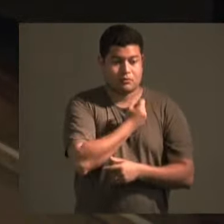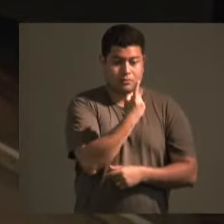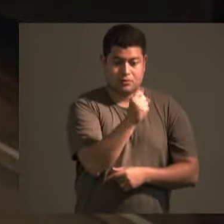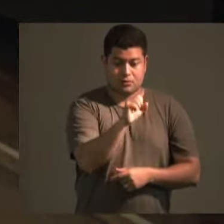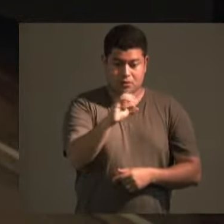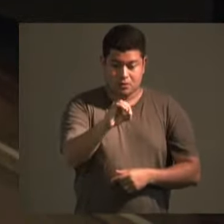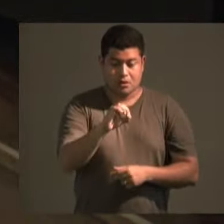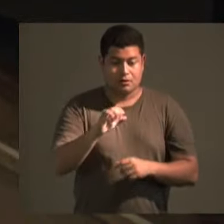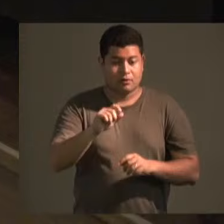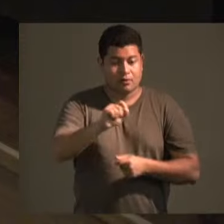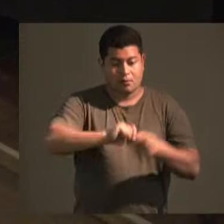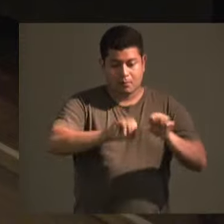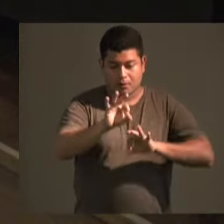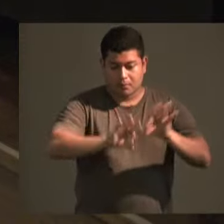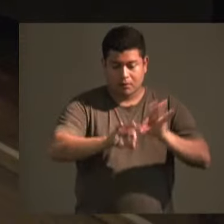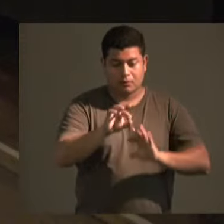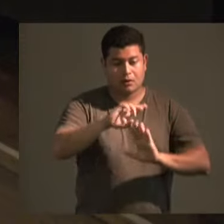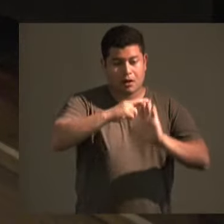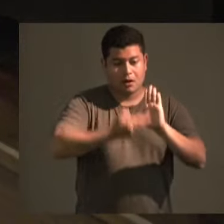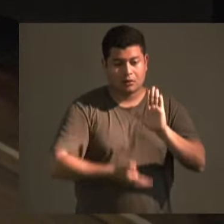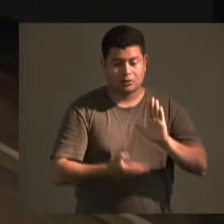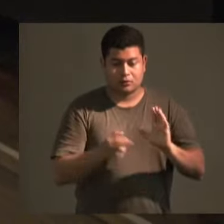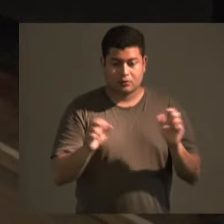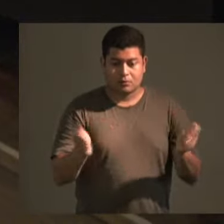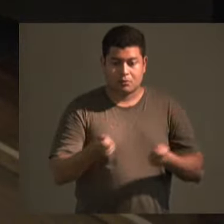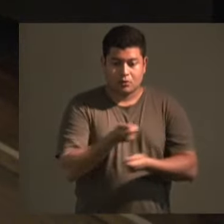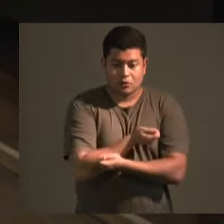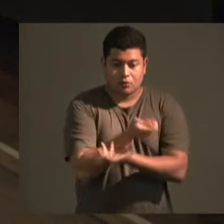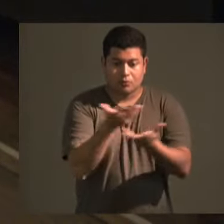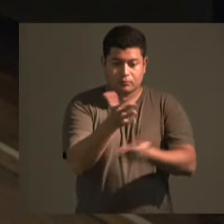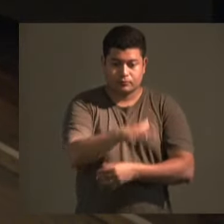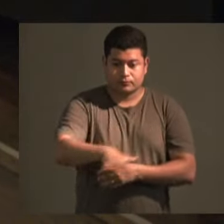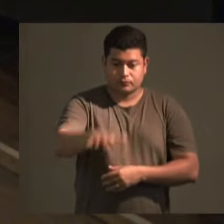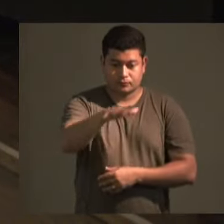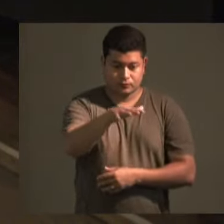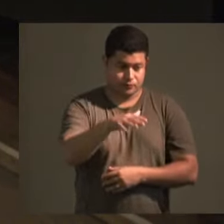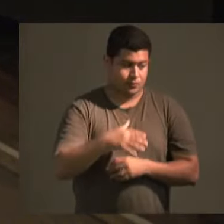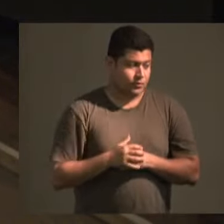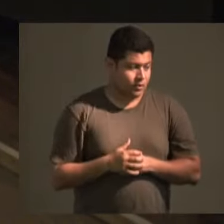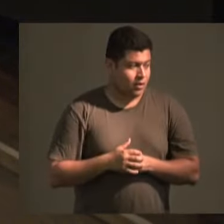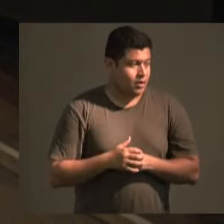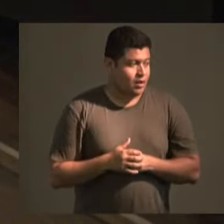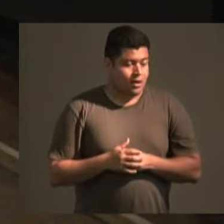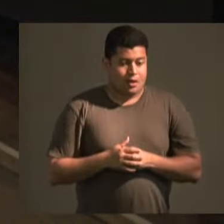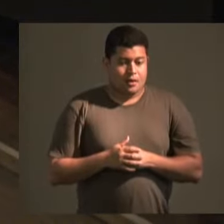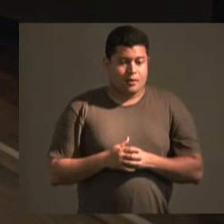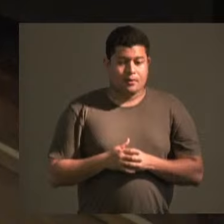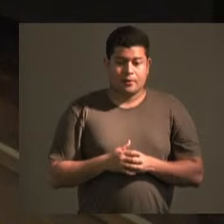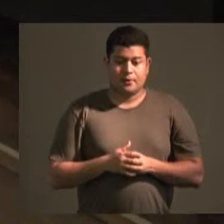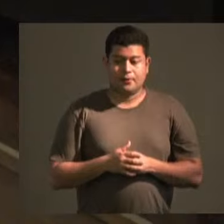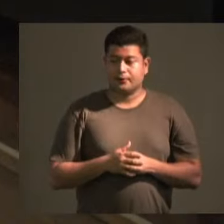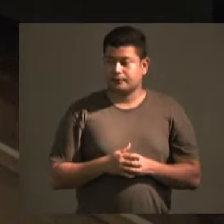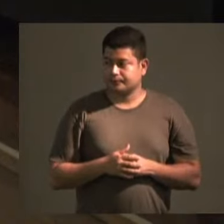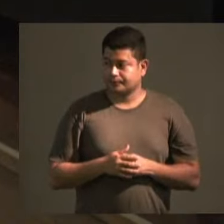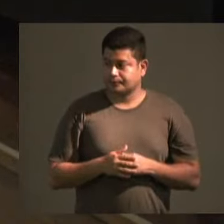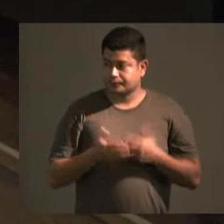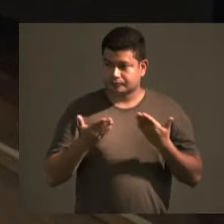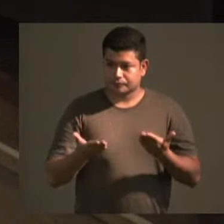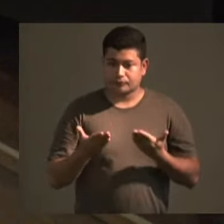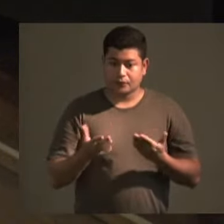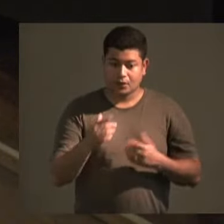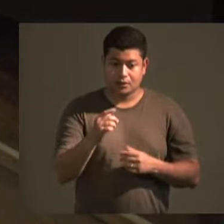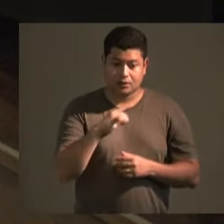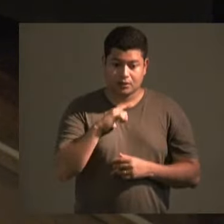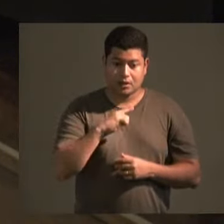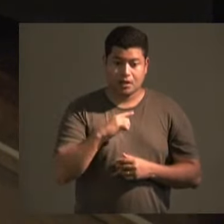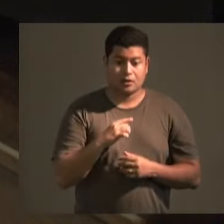a respeito das informações que o 180 recebeu, assim como também da ouvidoria, gerando essas